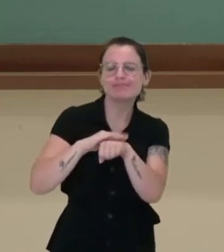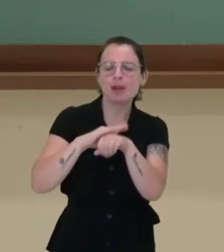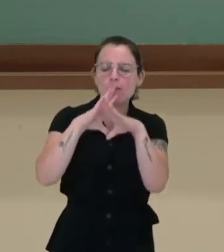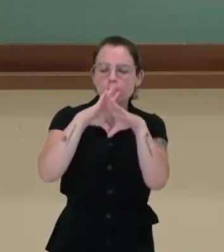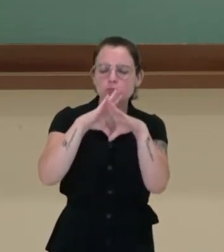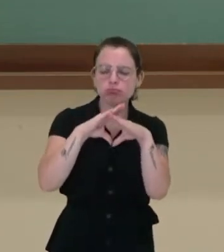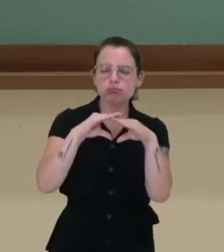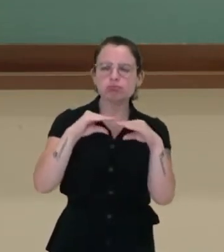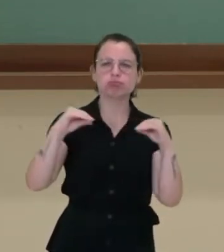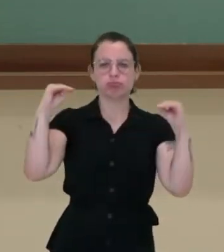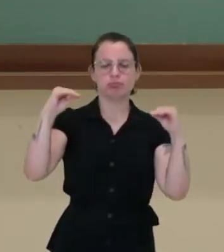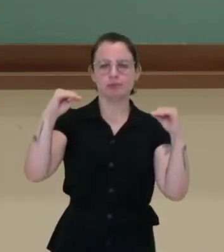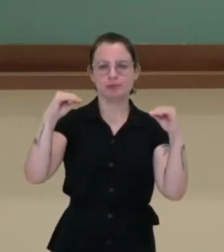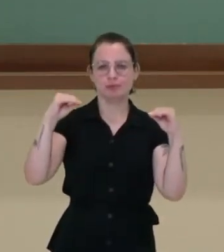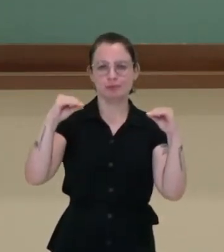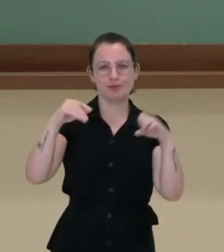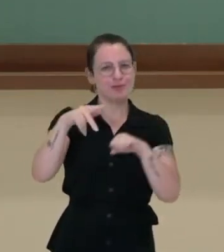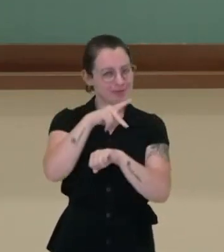deixar de existir.